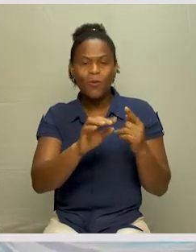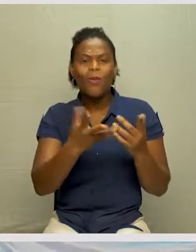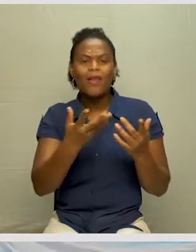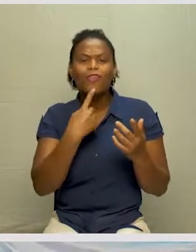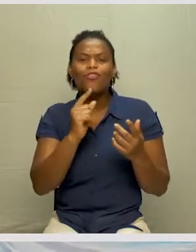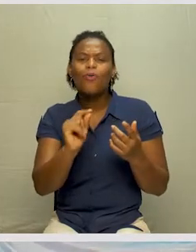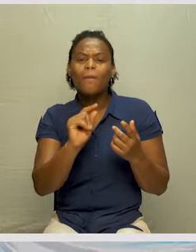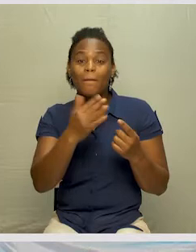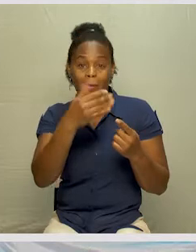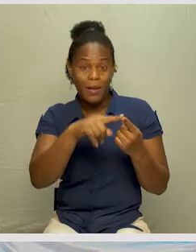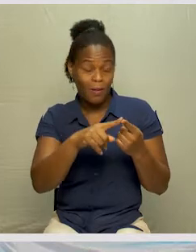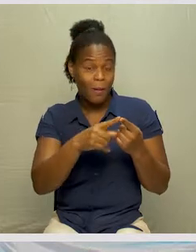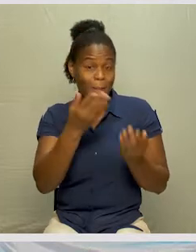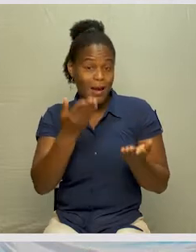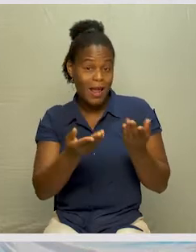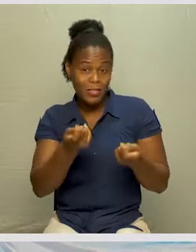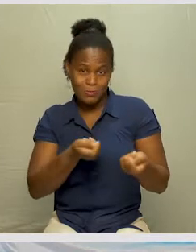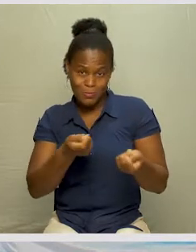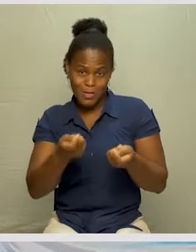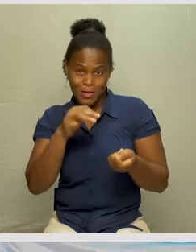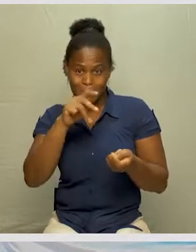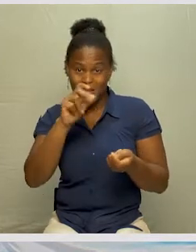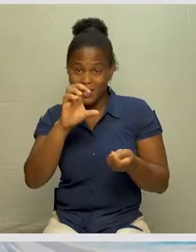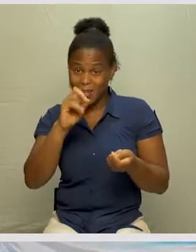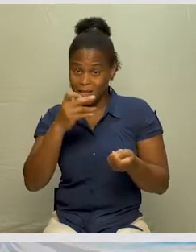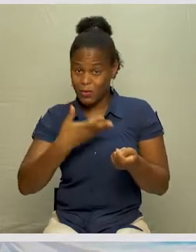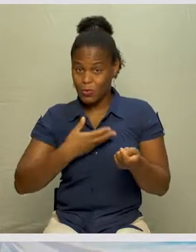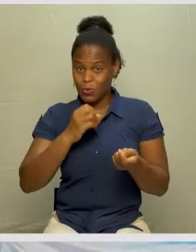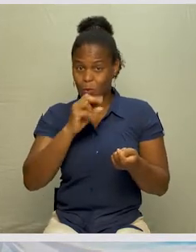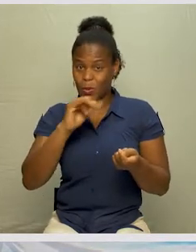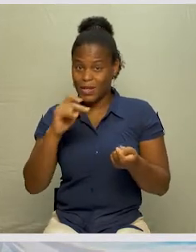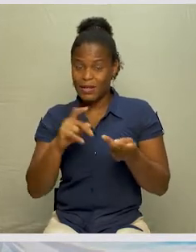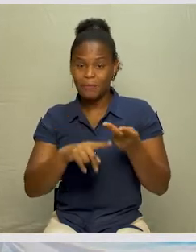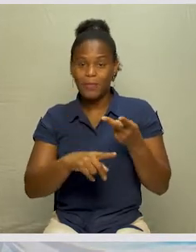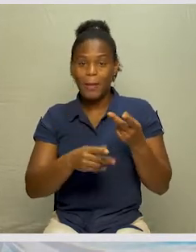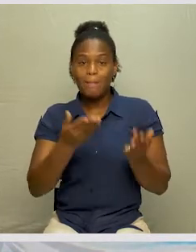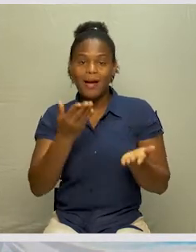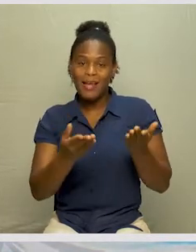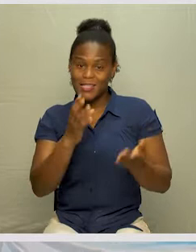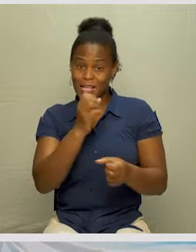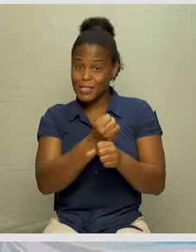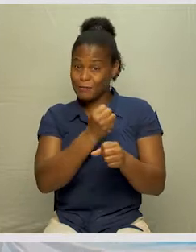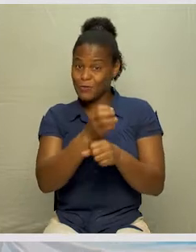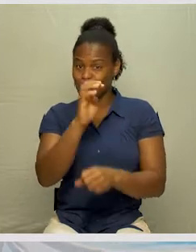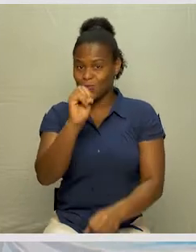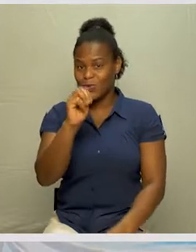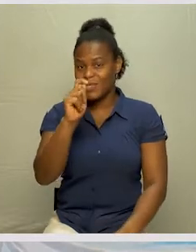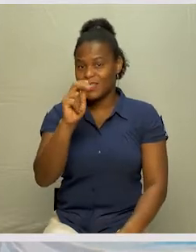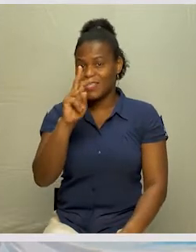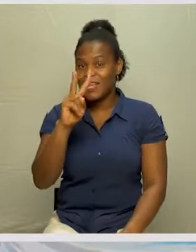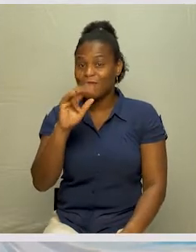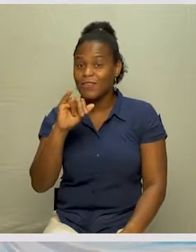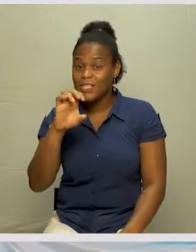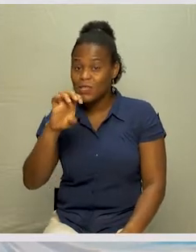de mercadorias, a balança de, vamos lá, serviços, a balança